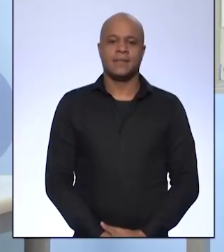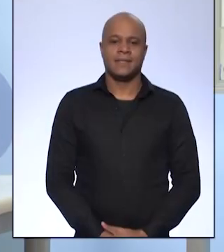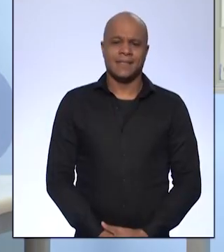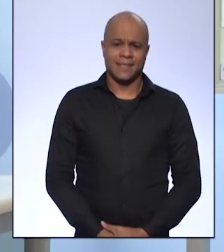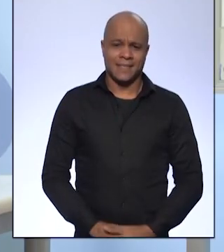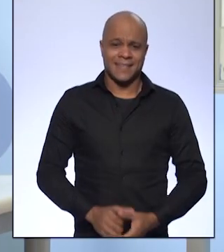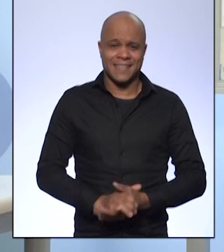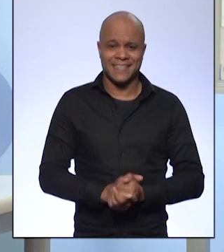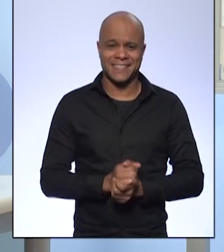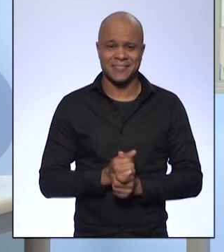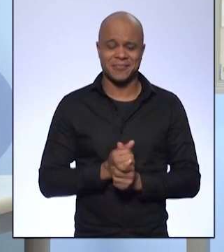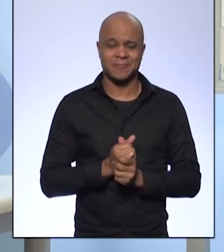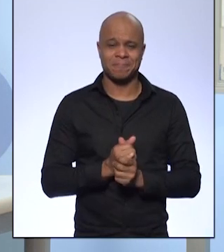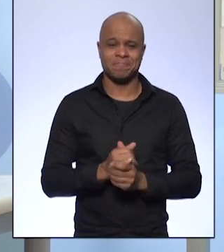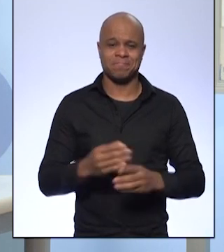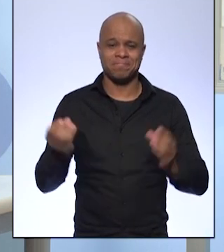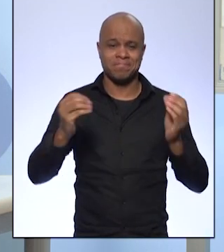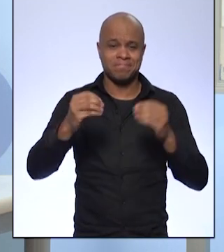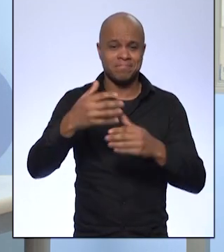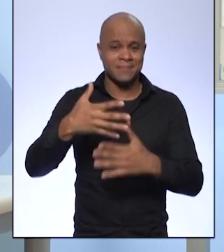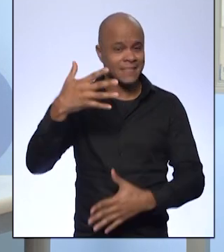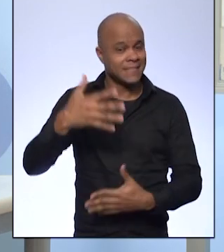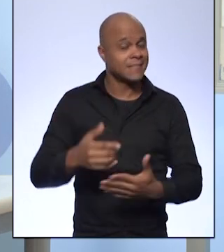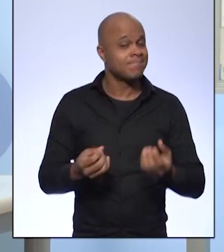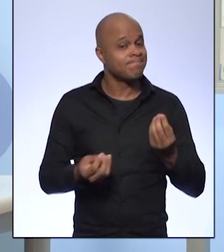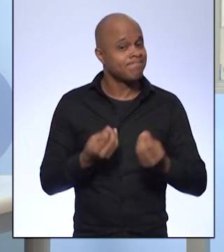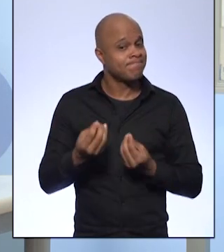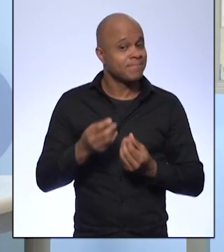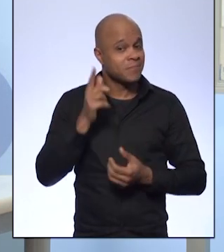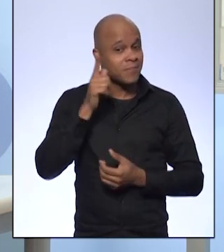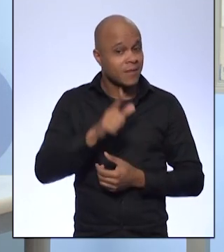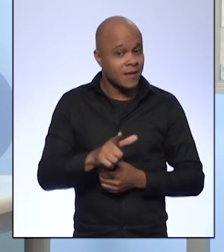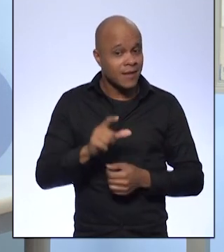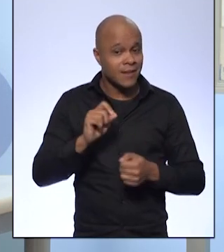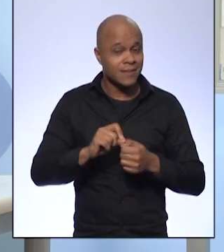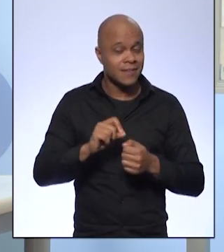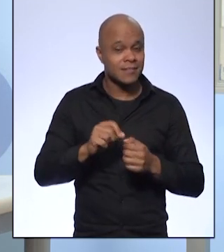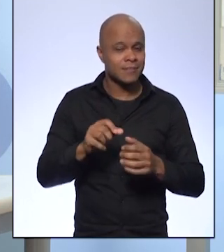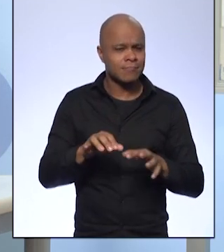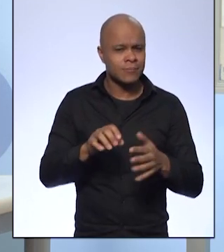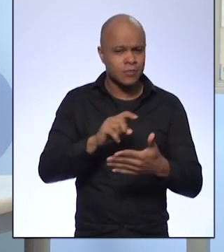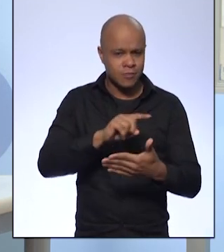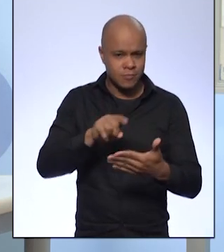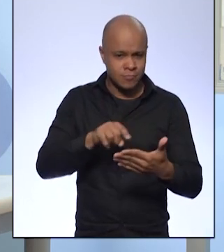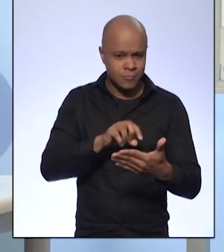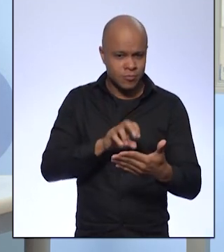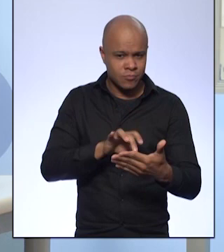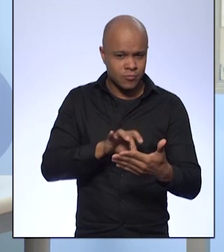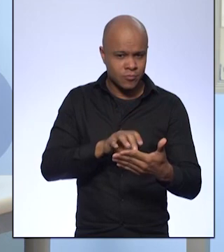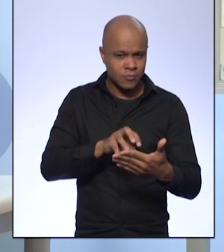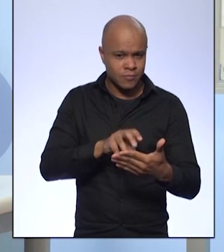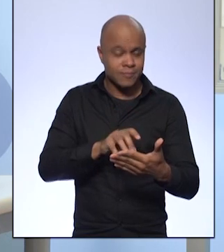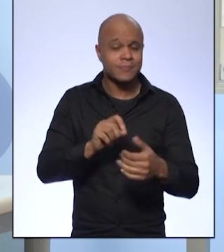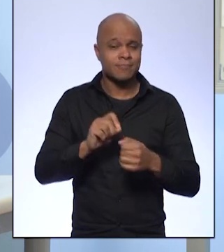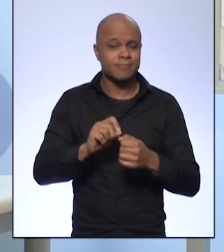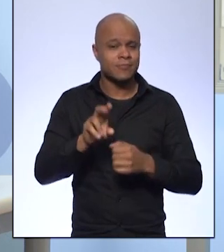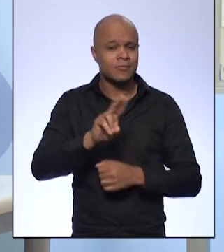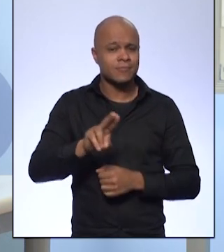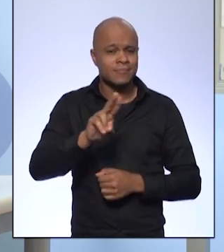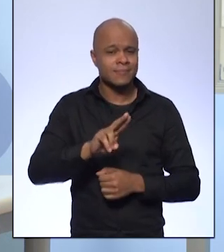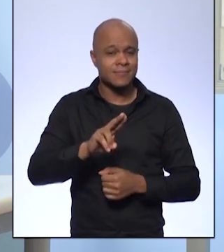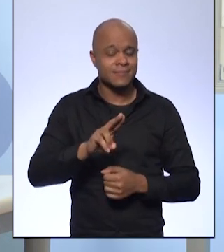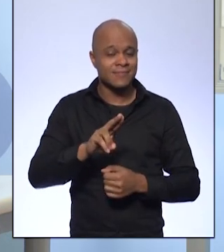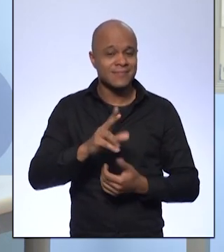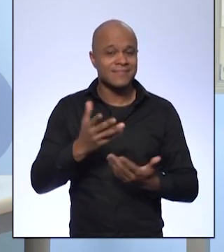Muito bem, voltamos do chat. E aí, vocês conseguiram fazer, pessoal? Usaram a calculadora? Acho que sim, né? Professora Roberta, conta para